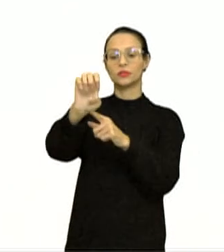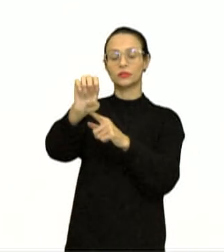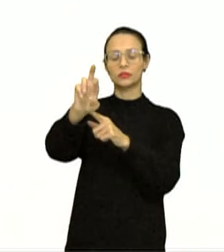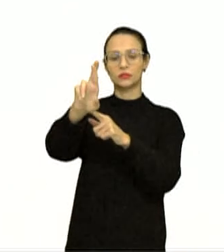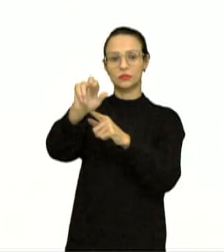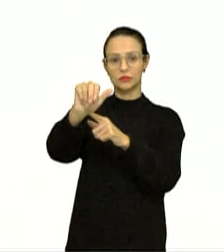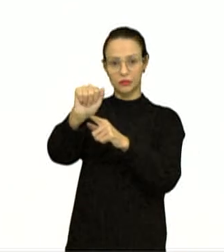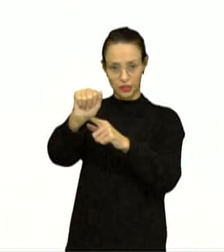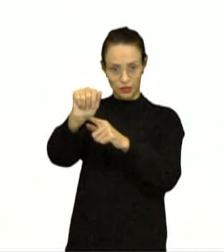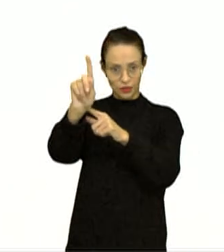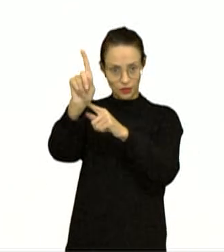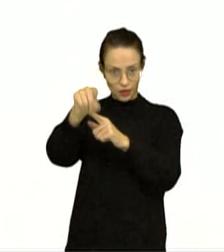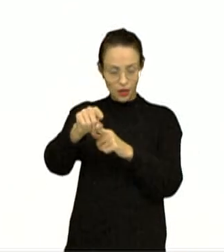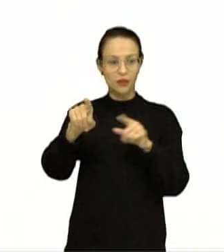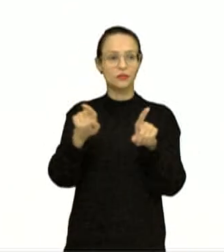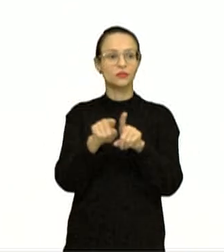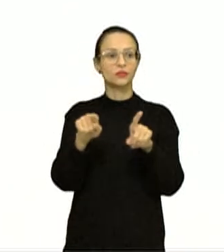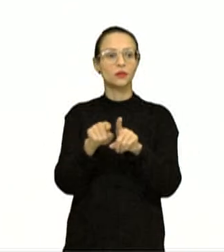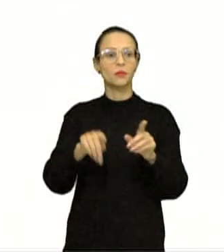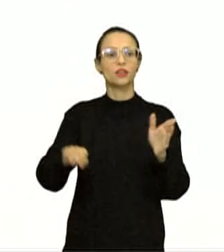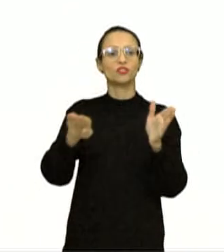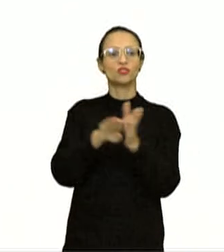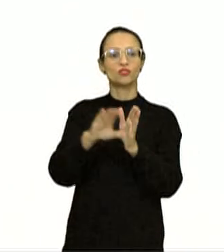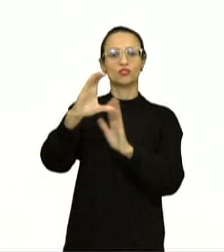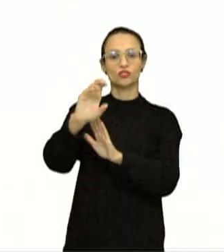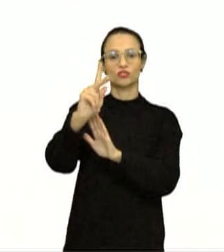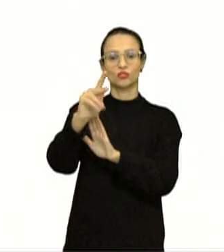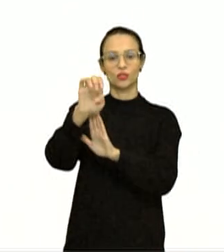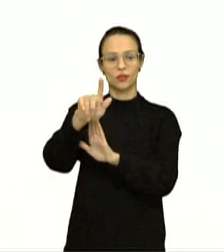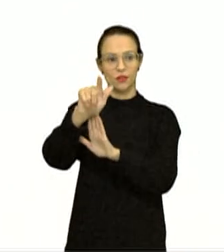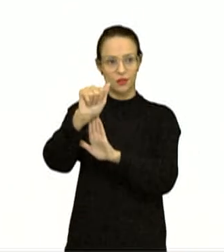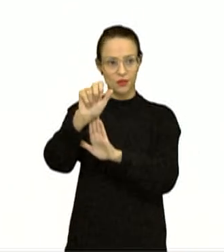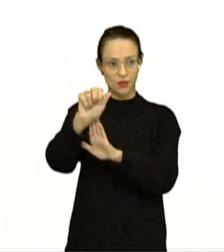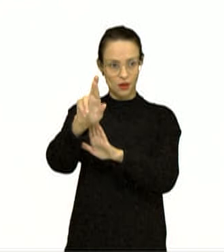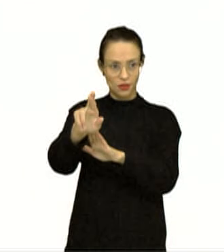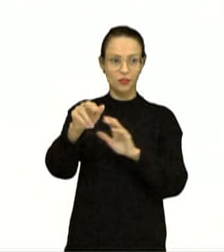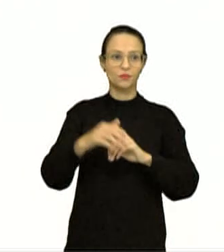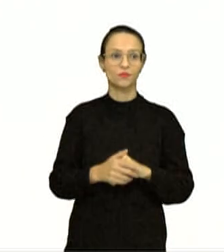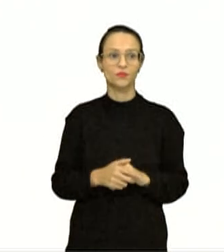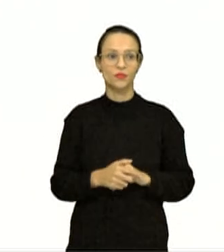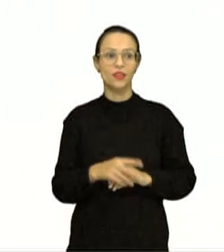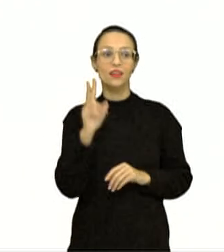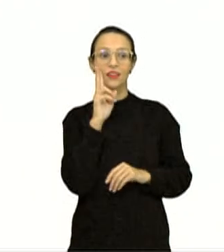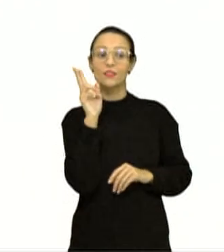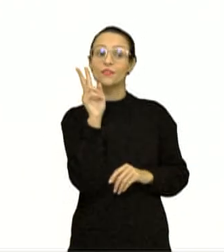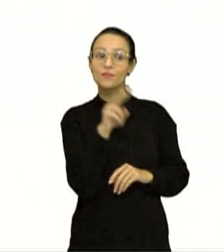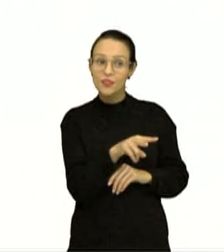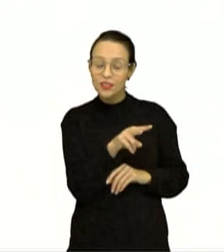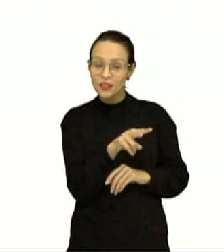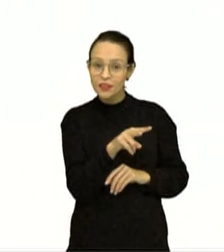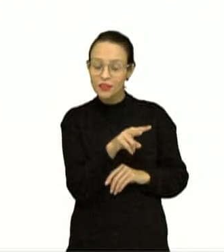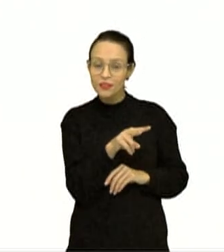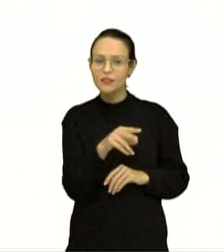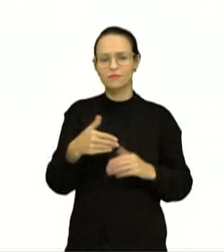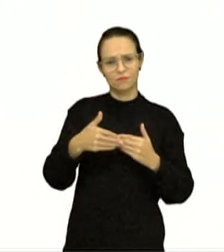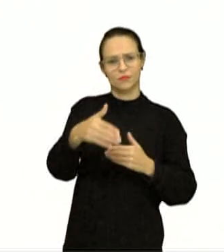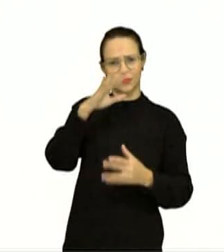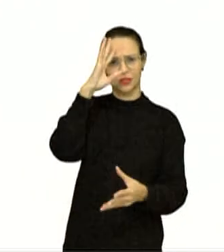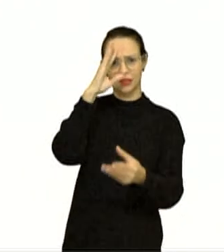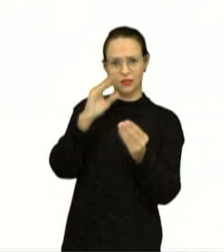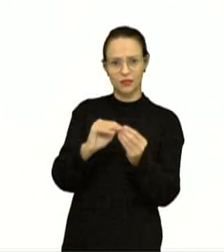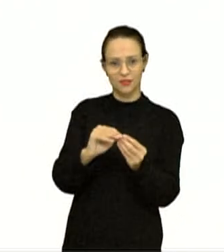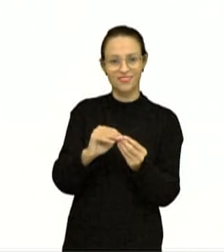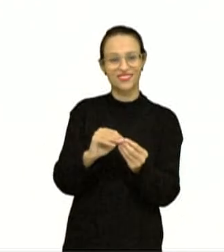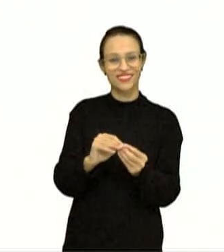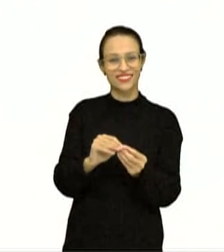chegar. Então um período composto. No segundo, temos o virem e temos o hão de entender.